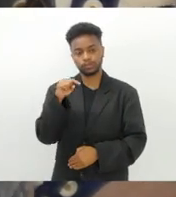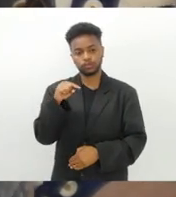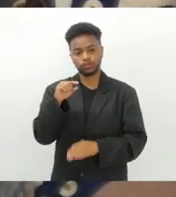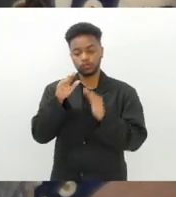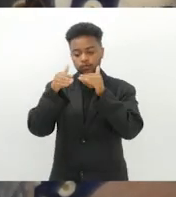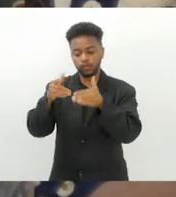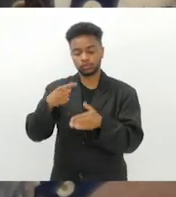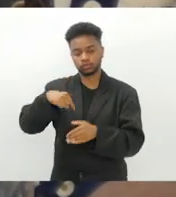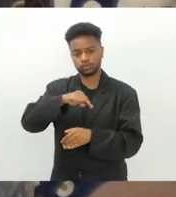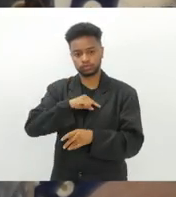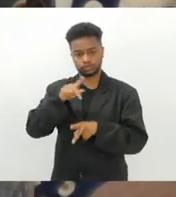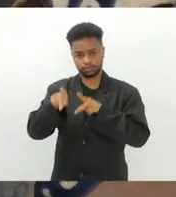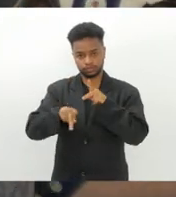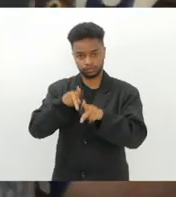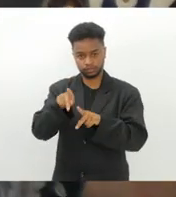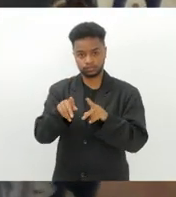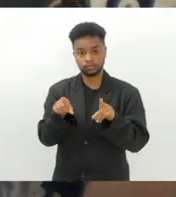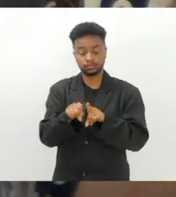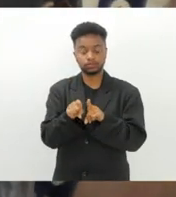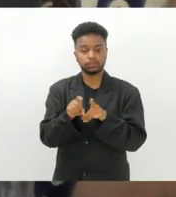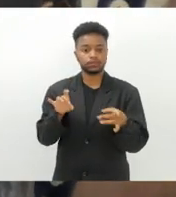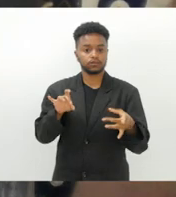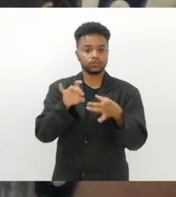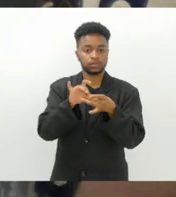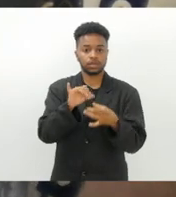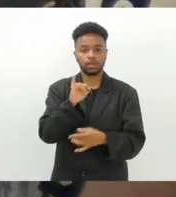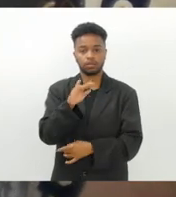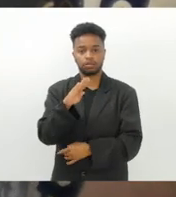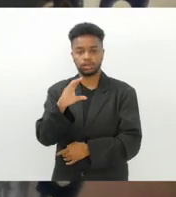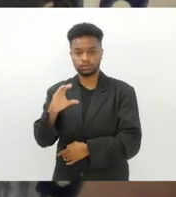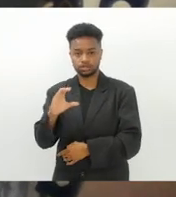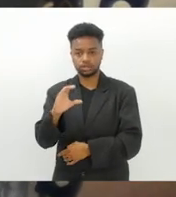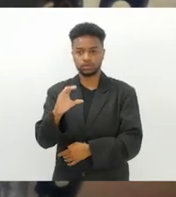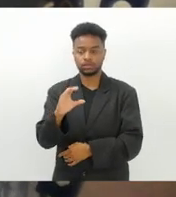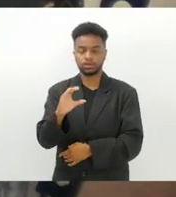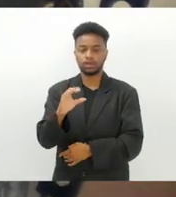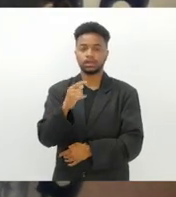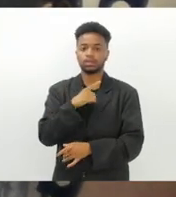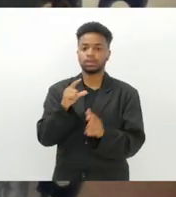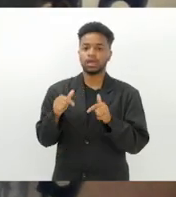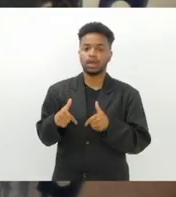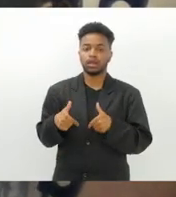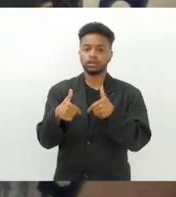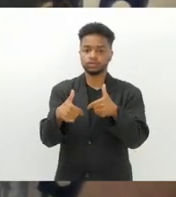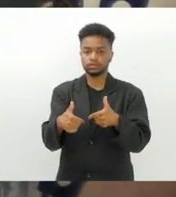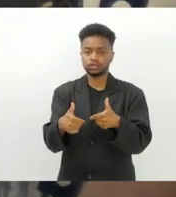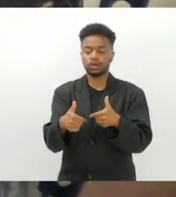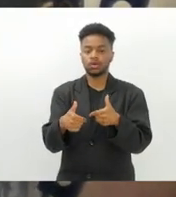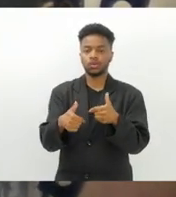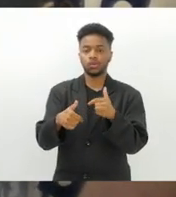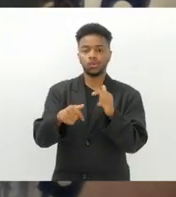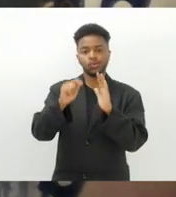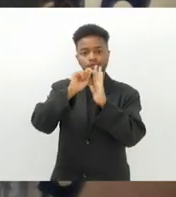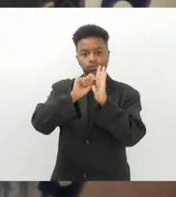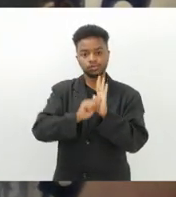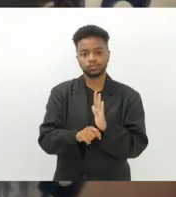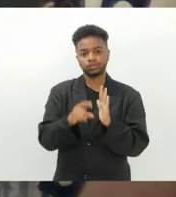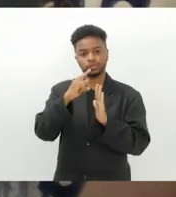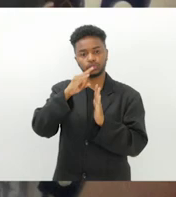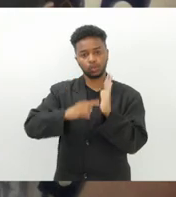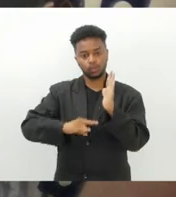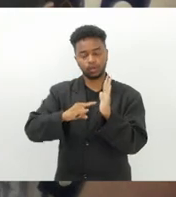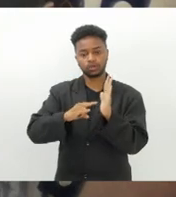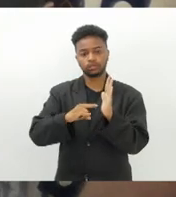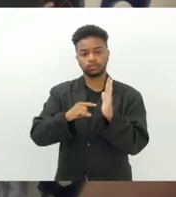povo. Para além dessa parceria com o Instituto Benjamin Constant, onde rendeu essa ação de transcrição do documento Carta Magna da Umbanda, eu queria